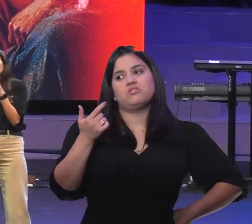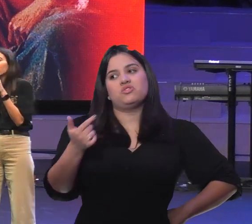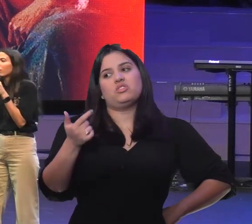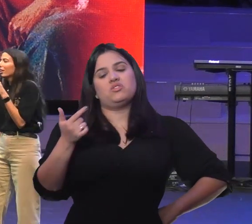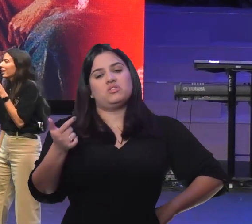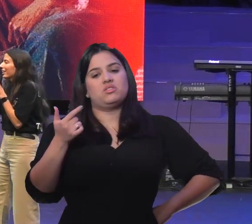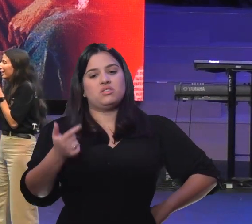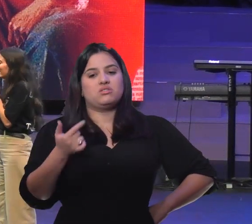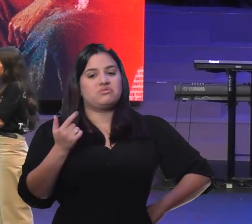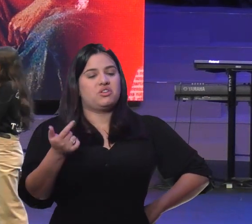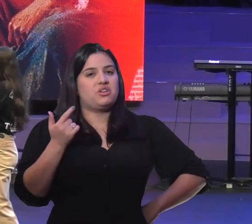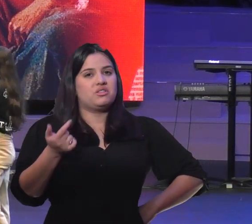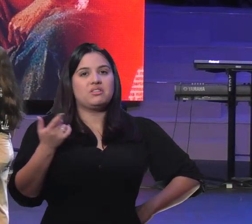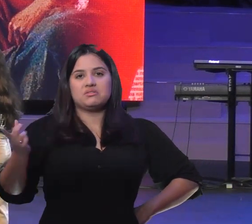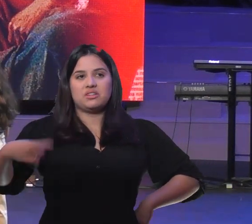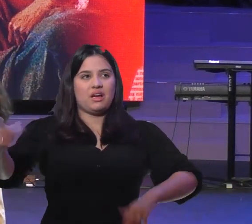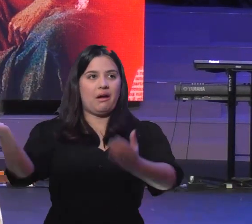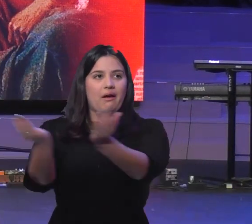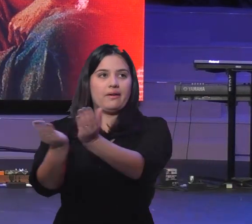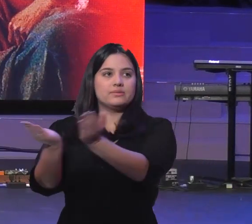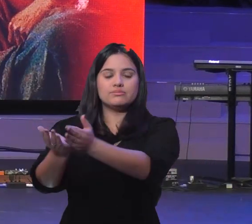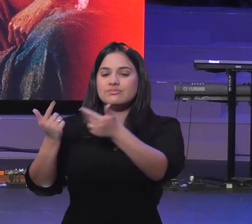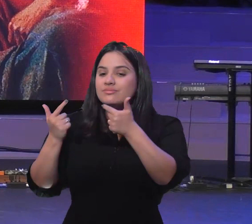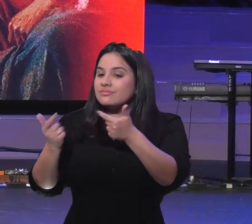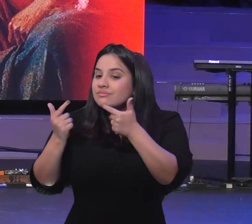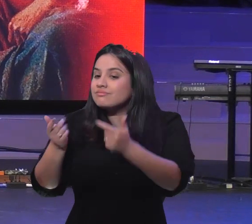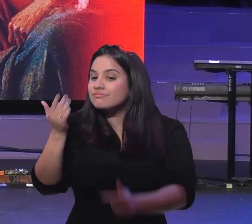Ai, esse povo crente, chato, que não